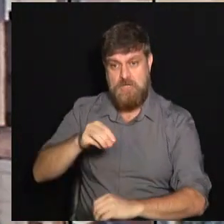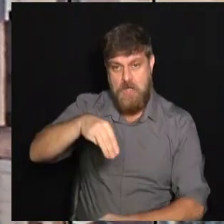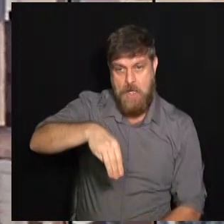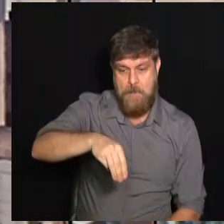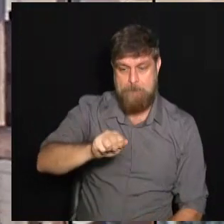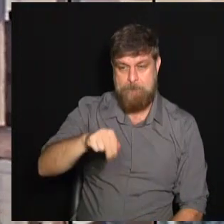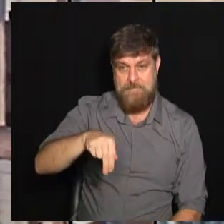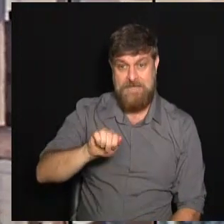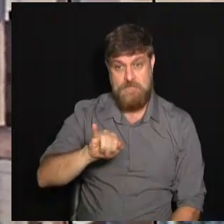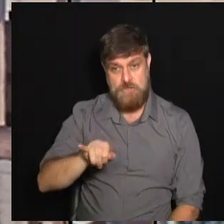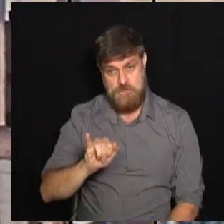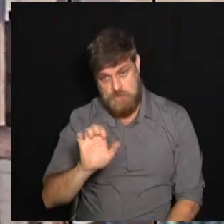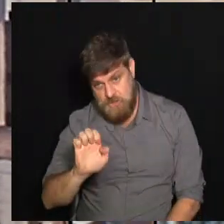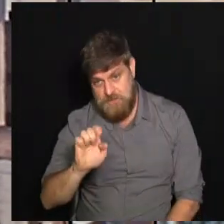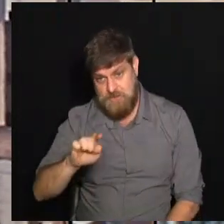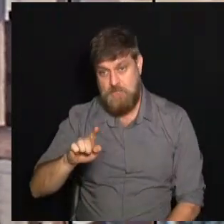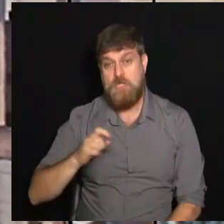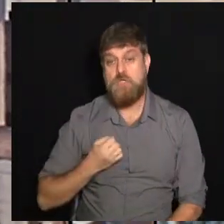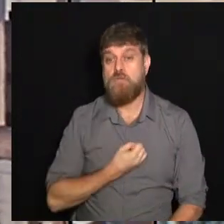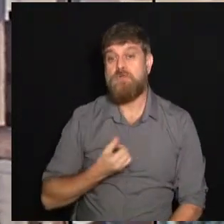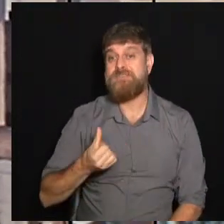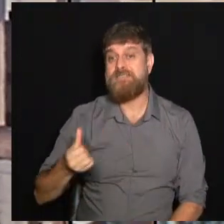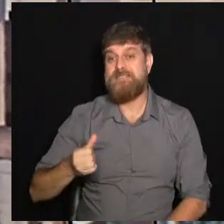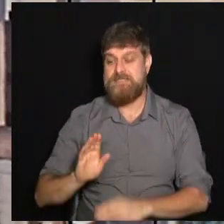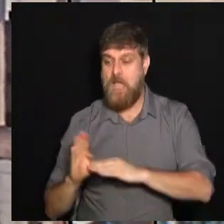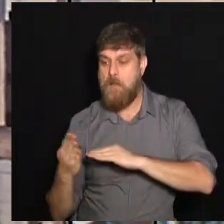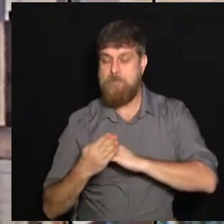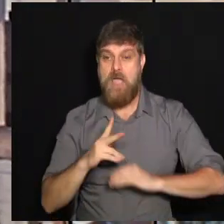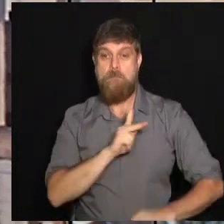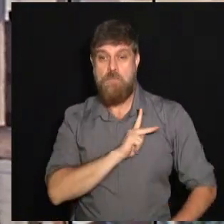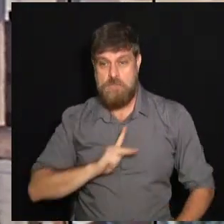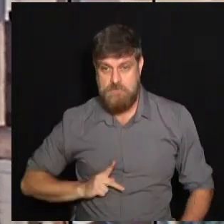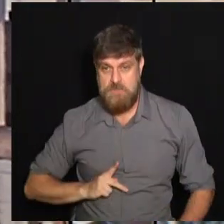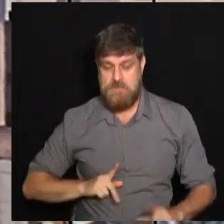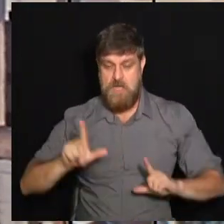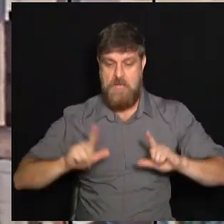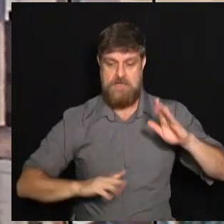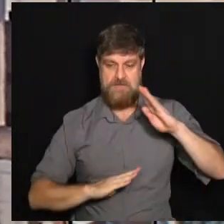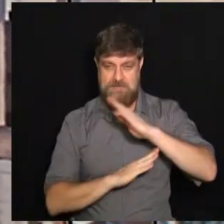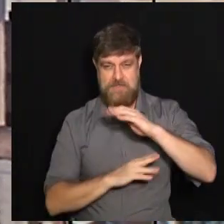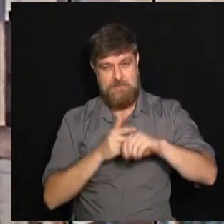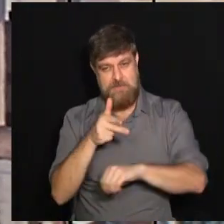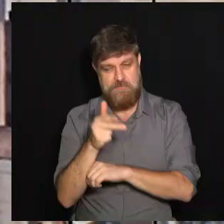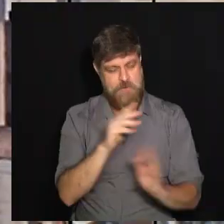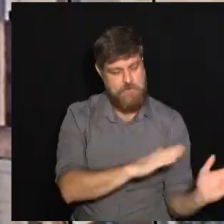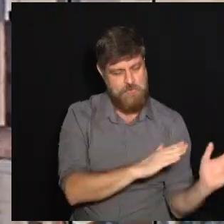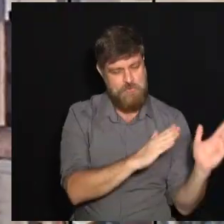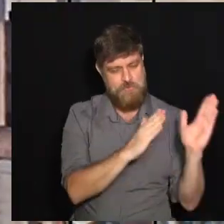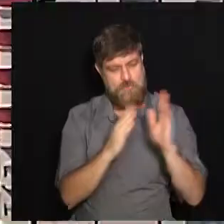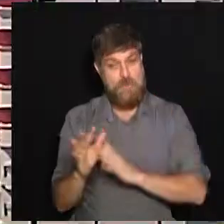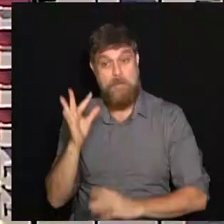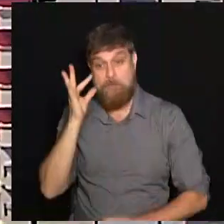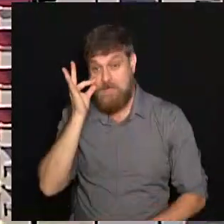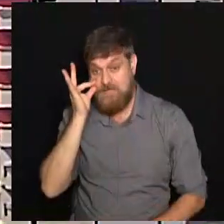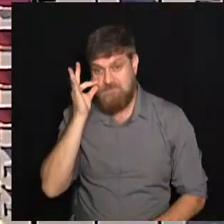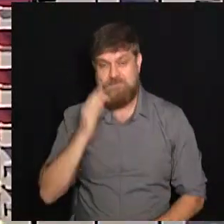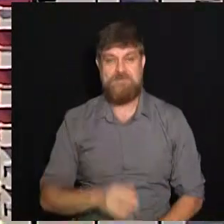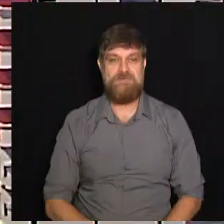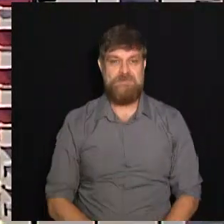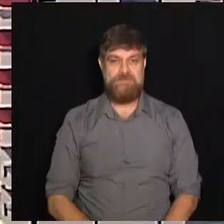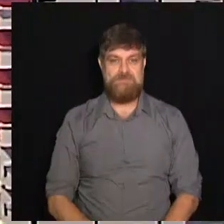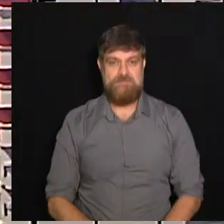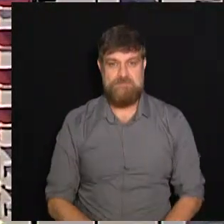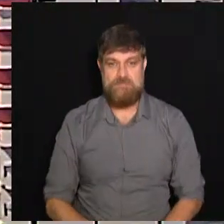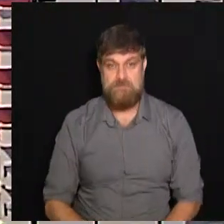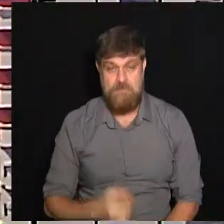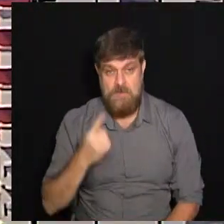Roberto Mangi, número 66, no bairro Ponte Preta. A TV Câmara Campinas, claro, transmite ao vivo. Olha só,